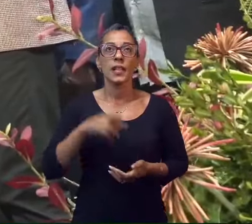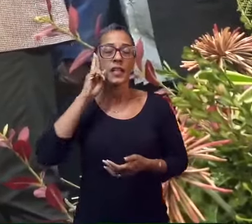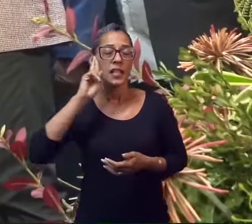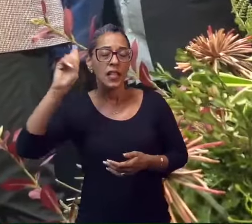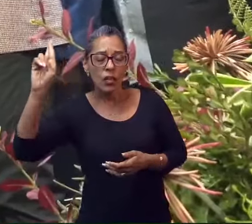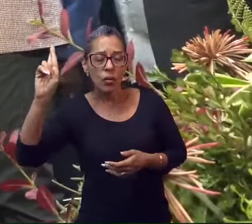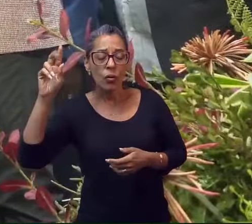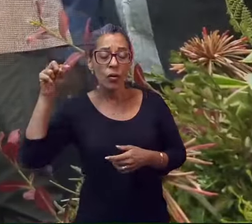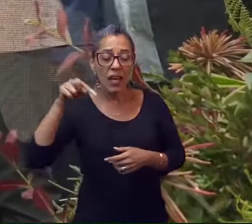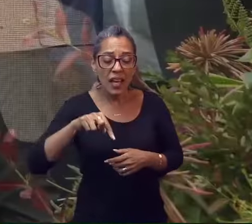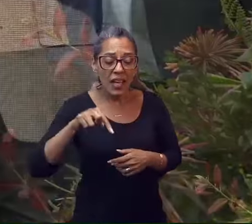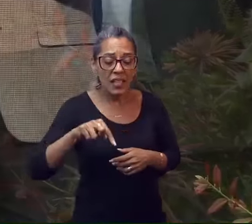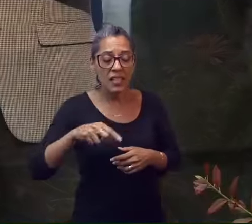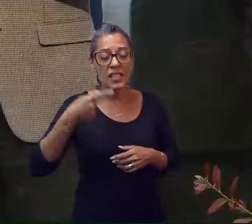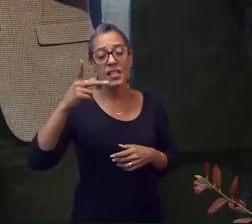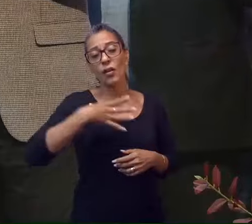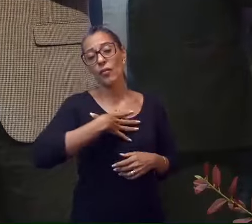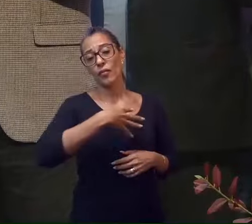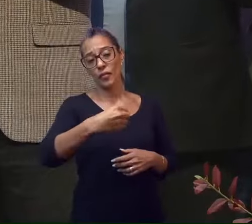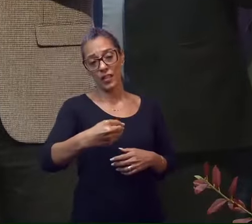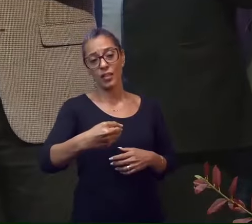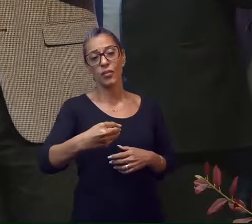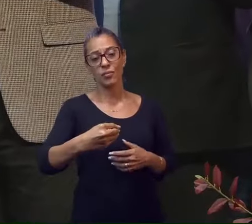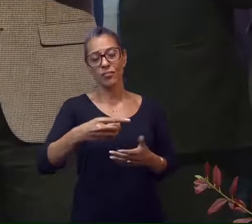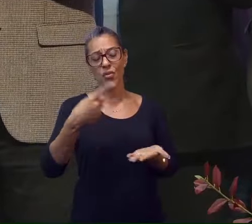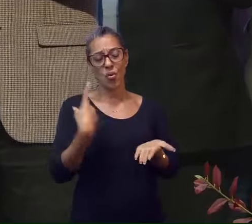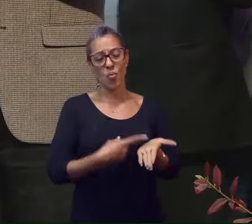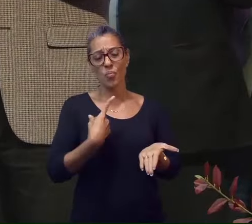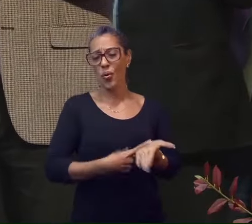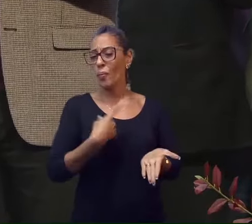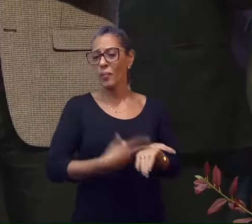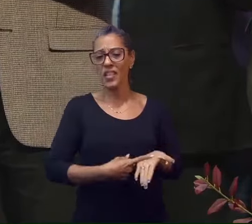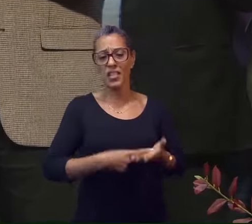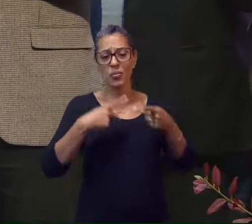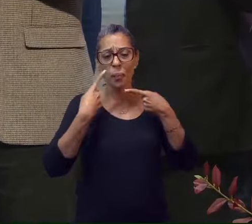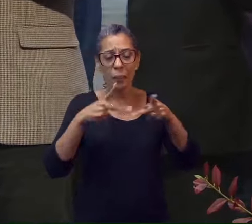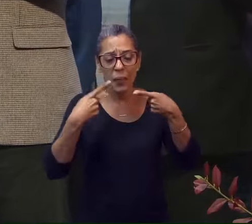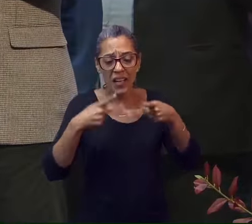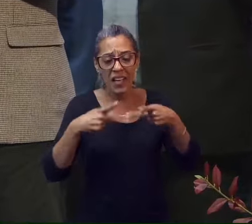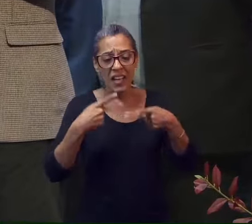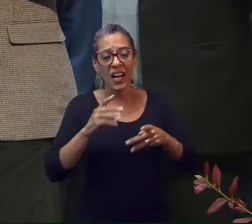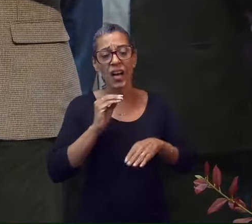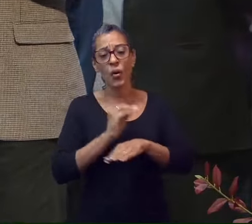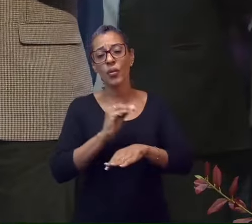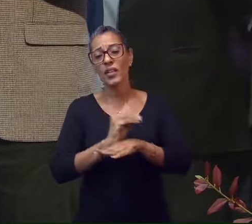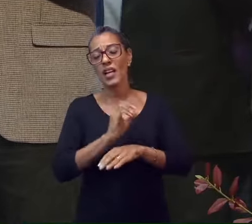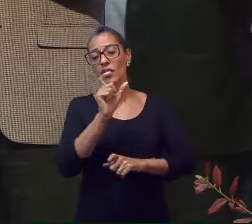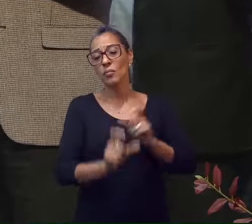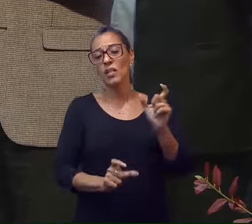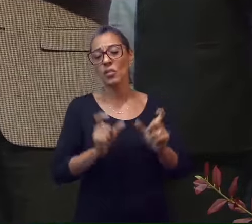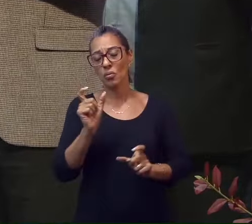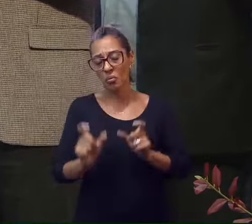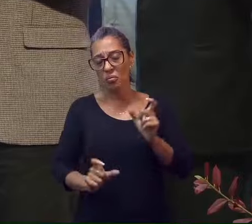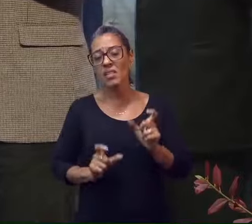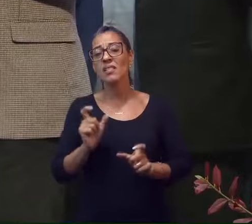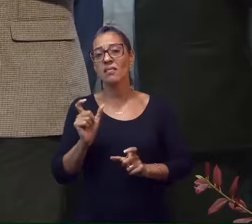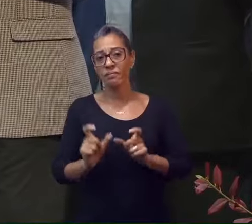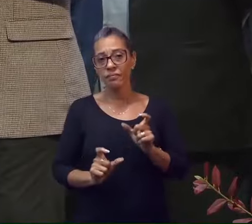ao Ministério Apascentar a pregar a cuidar de gente Senhor